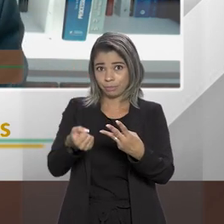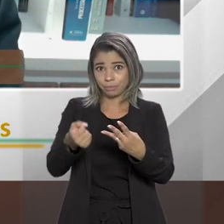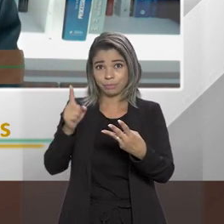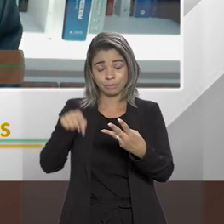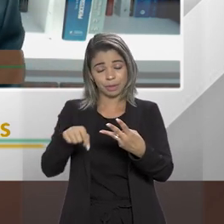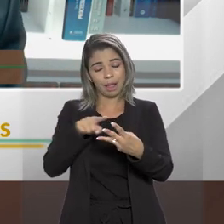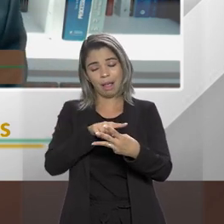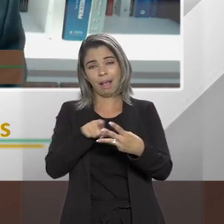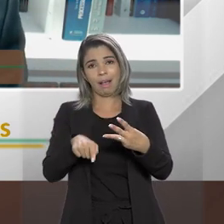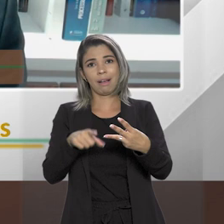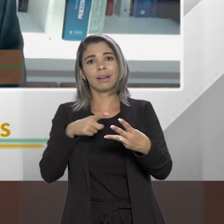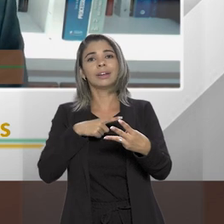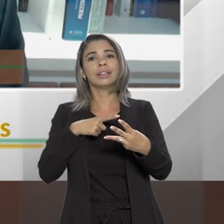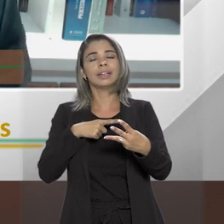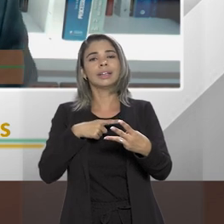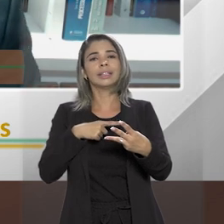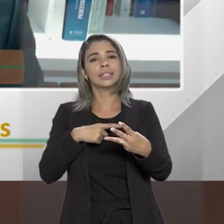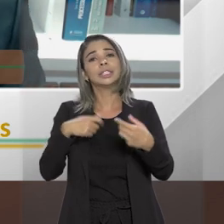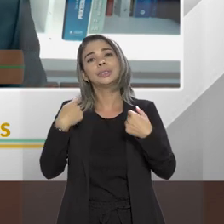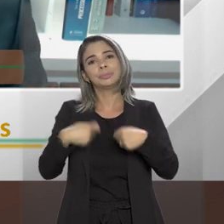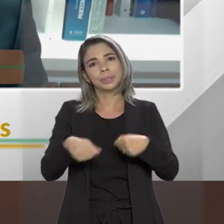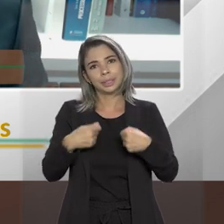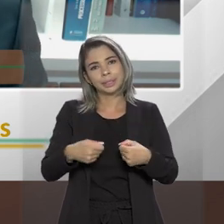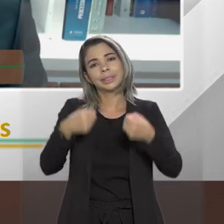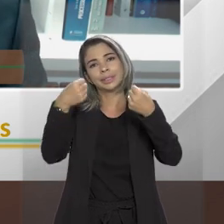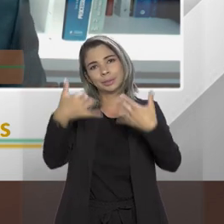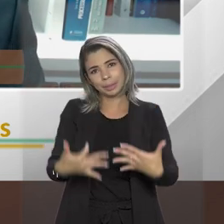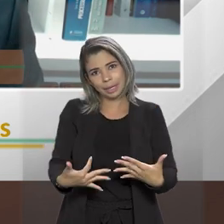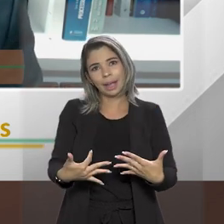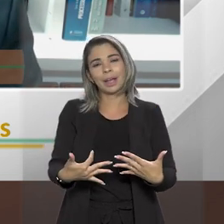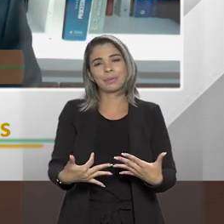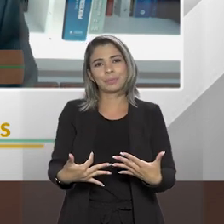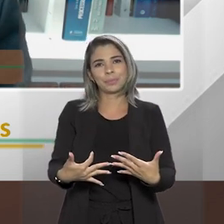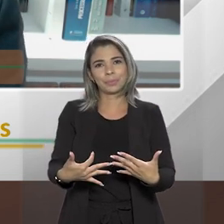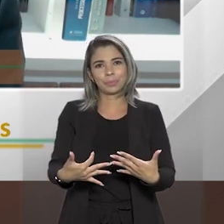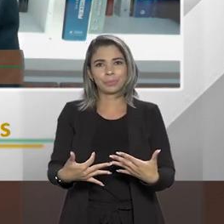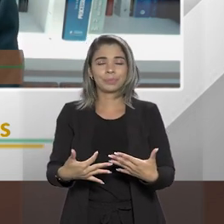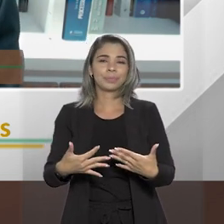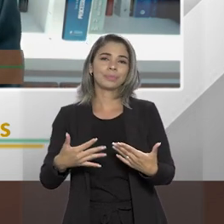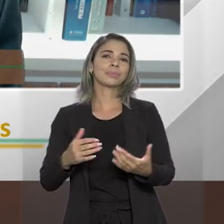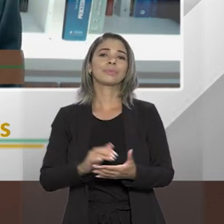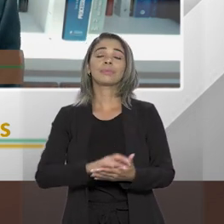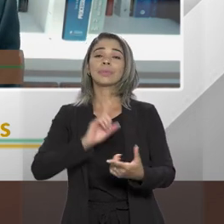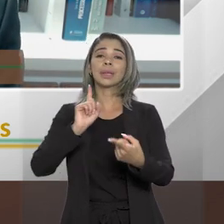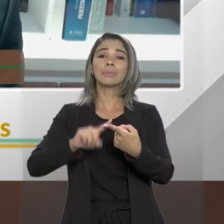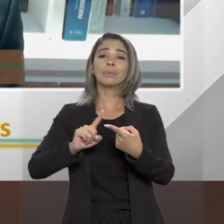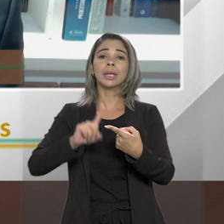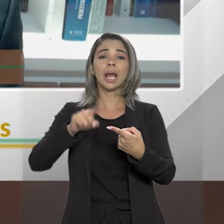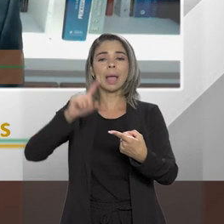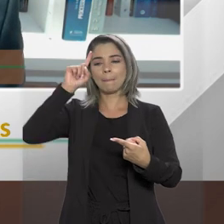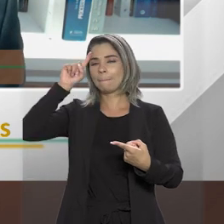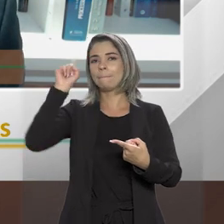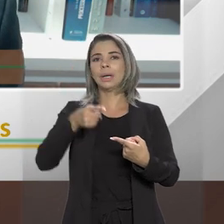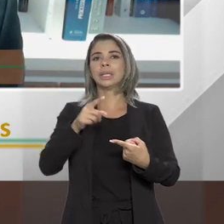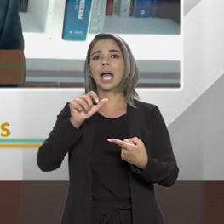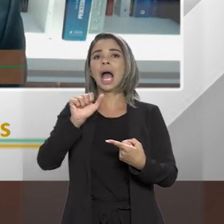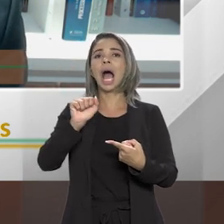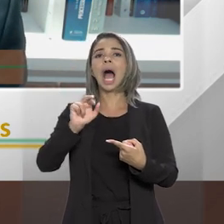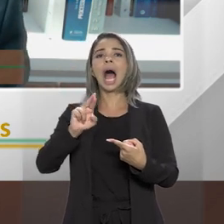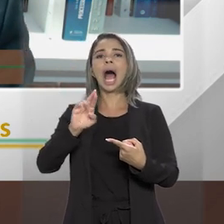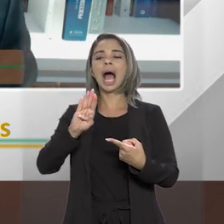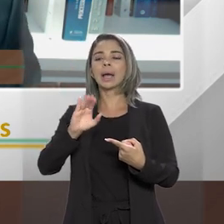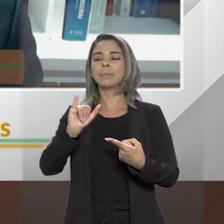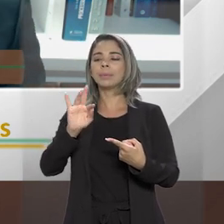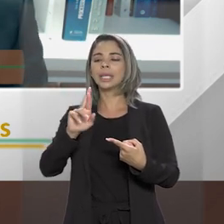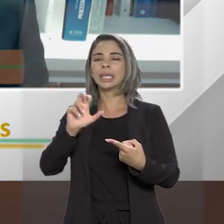que também precisam ser mencionadas de acordo com a pergunta que nos foi colocada. A primeira é a arbitragem, O Brasil é um dos países